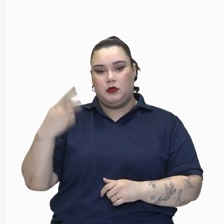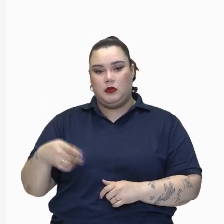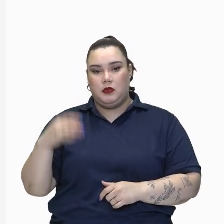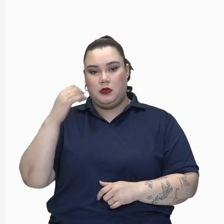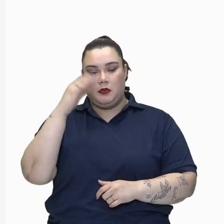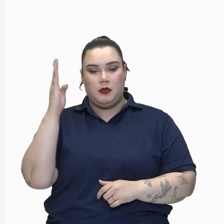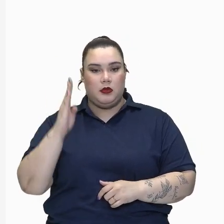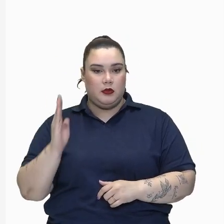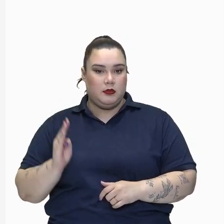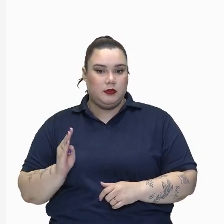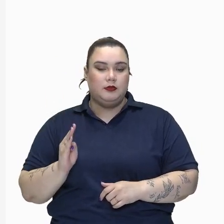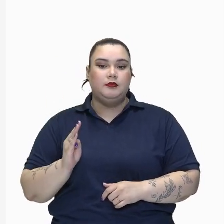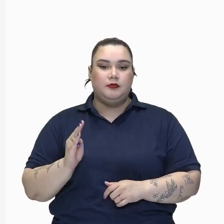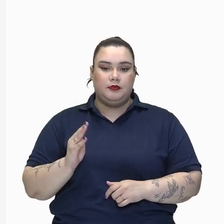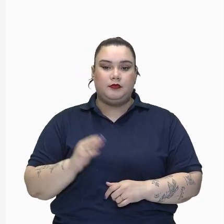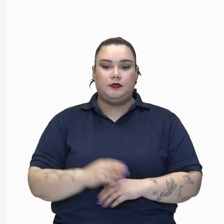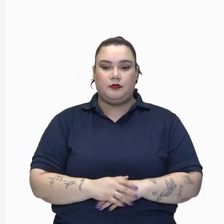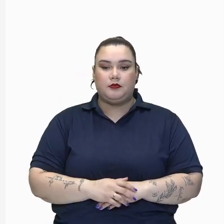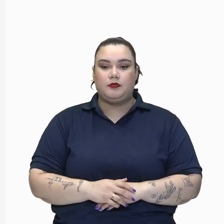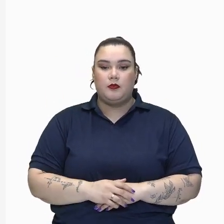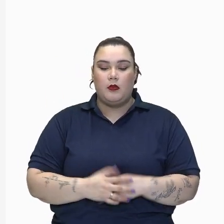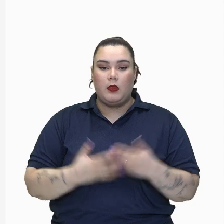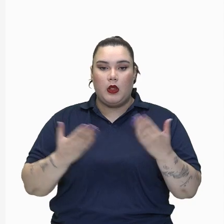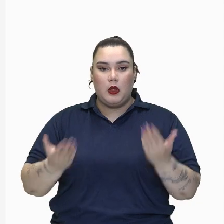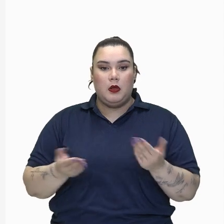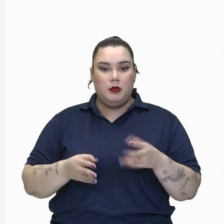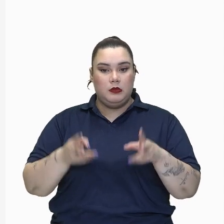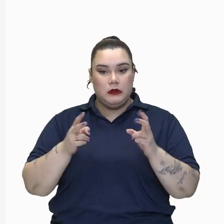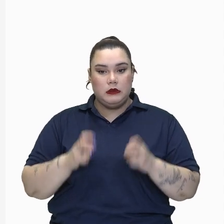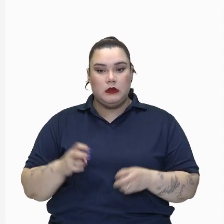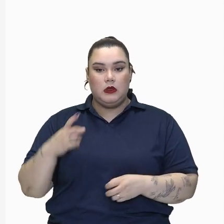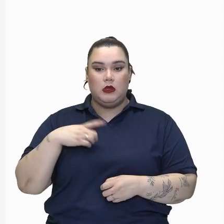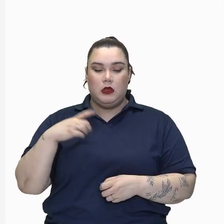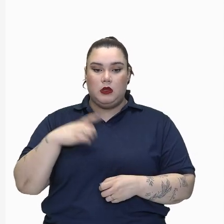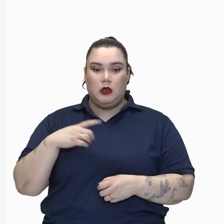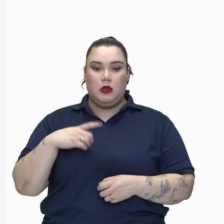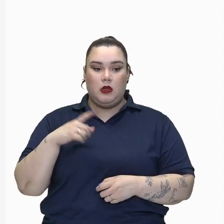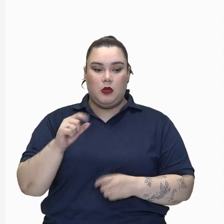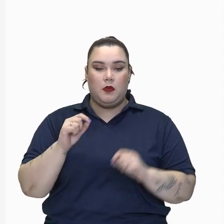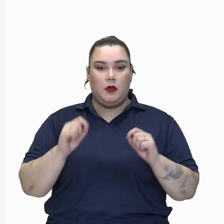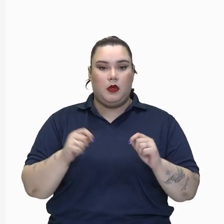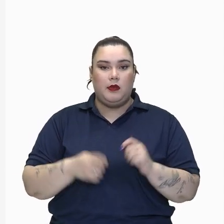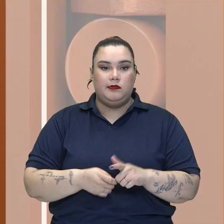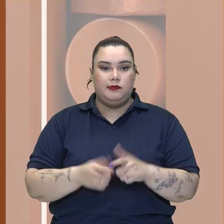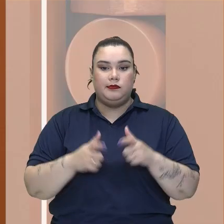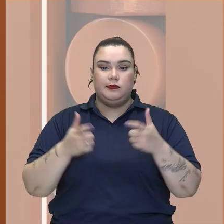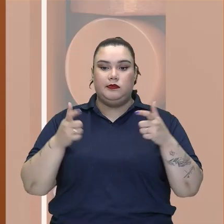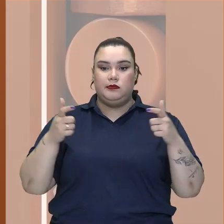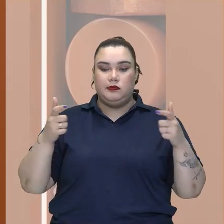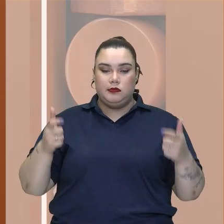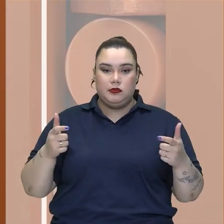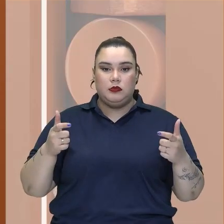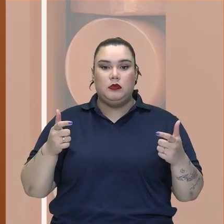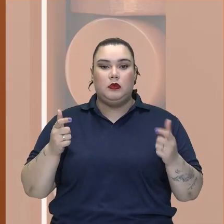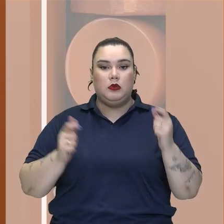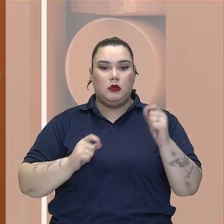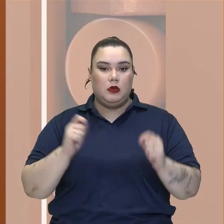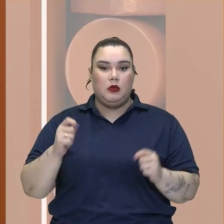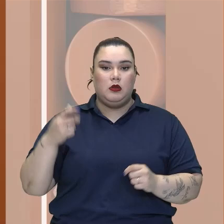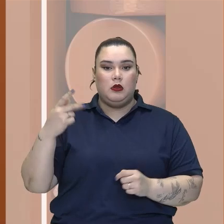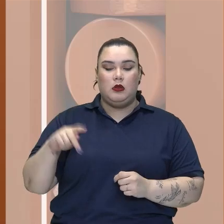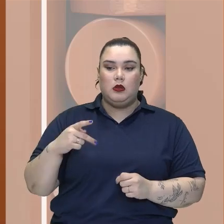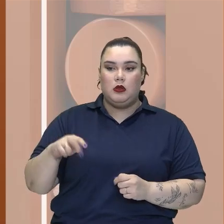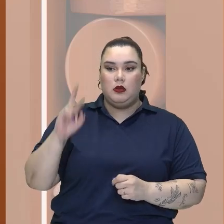nosso Brasil. Então, aí a gente vem tendo essa tendência de crescimento das